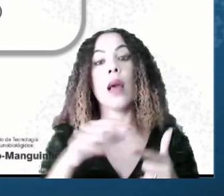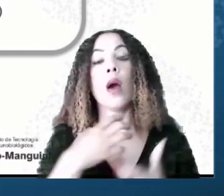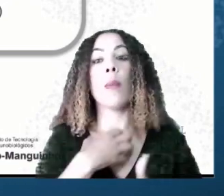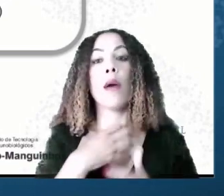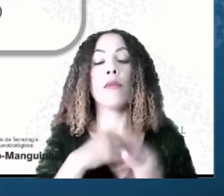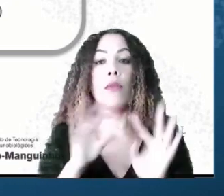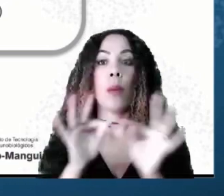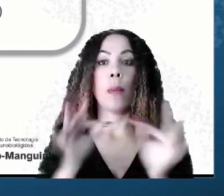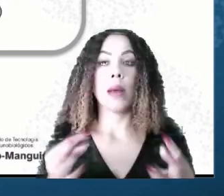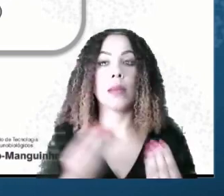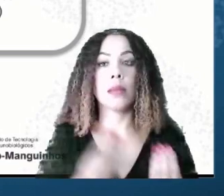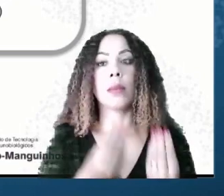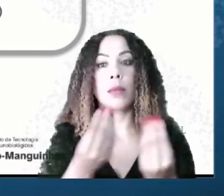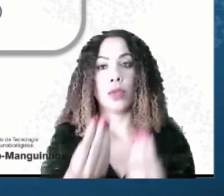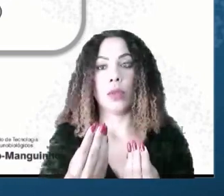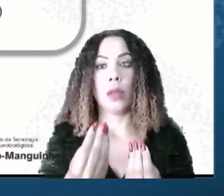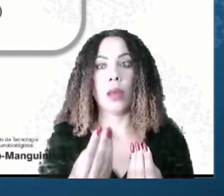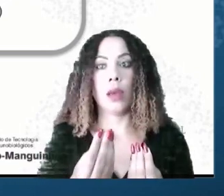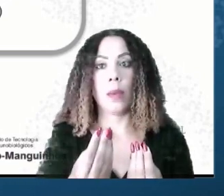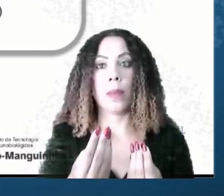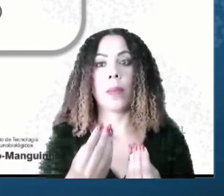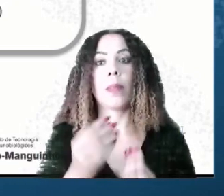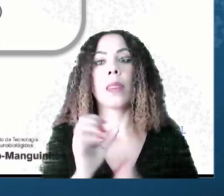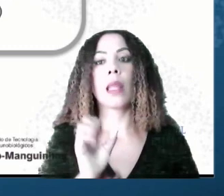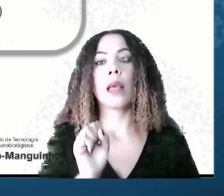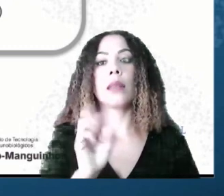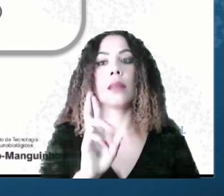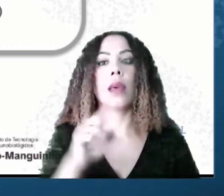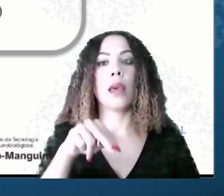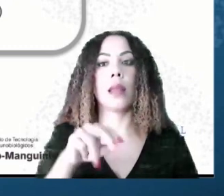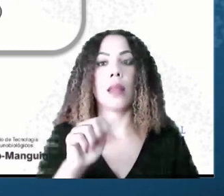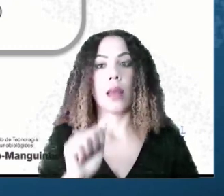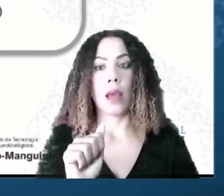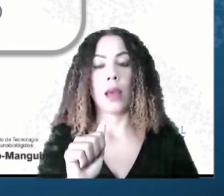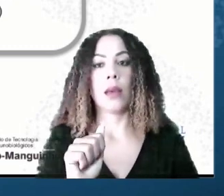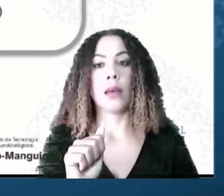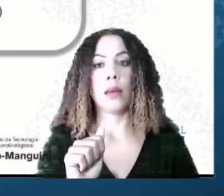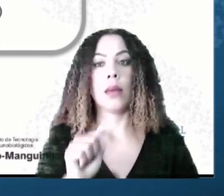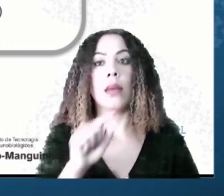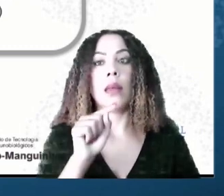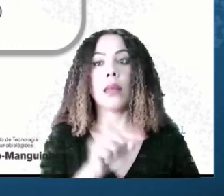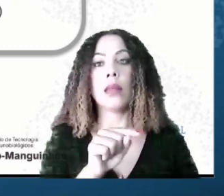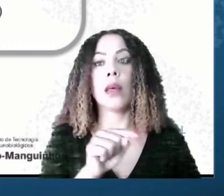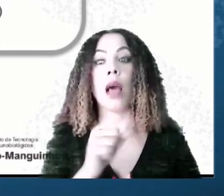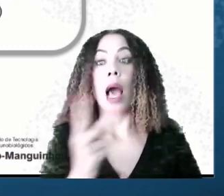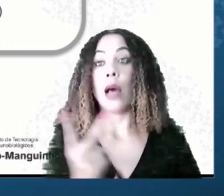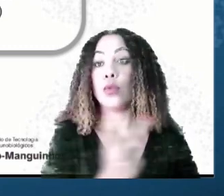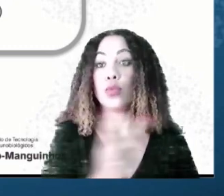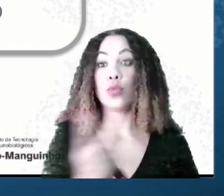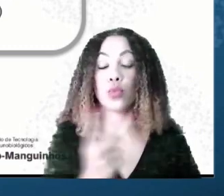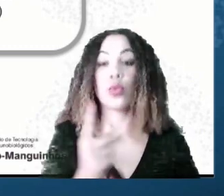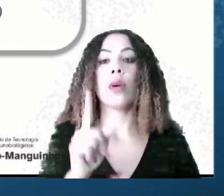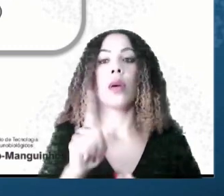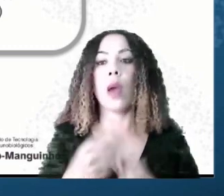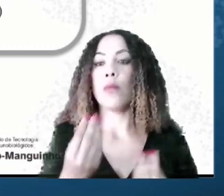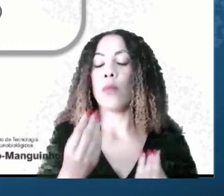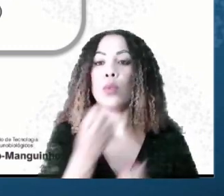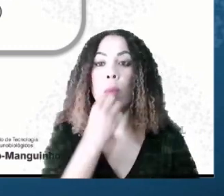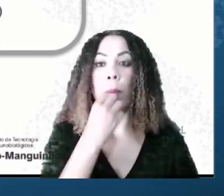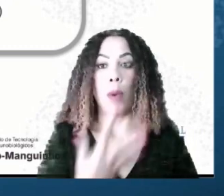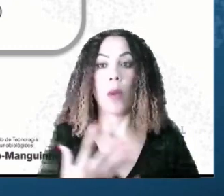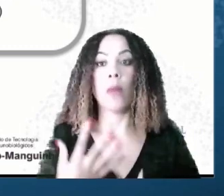de entregar os sRNAs. E as 2 abordagens são muito